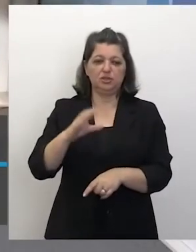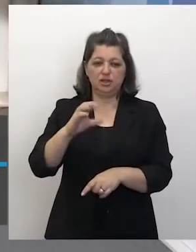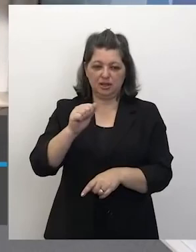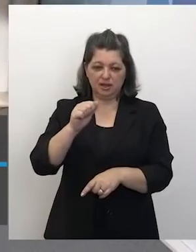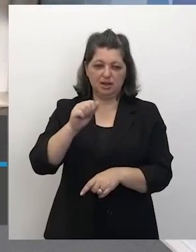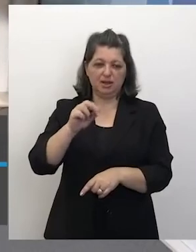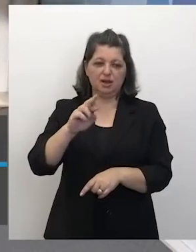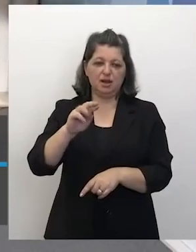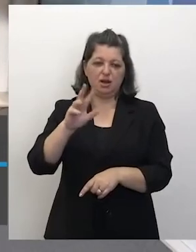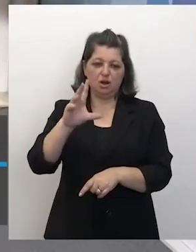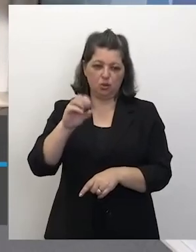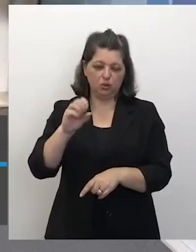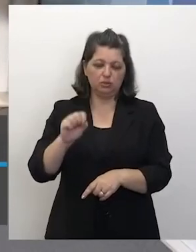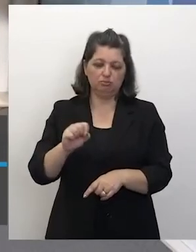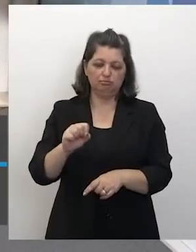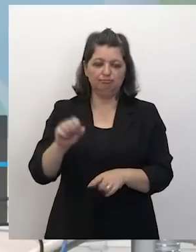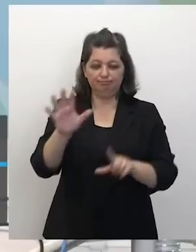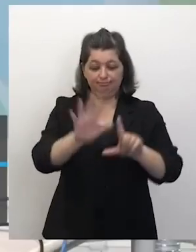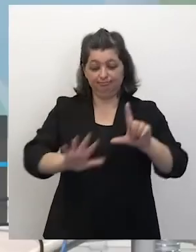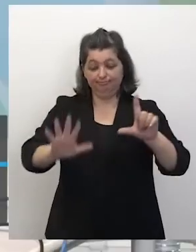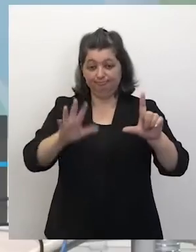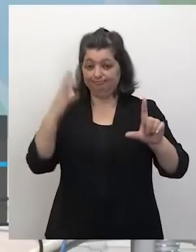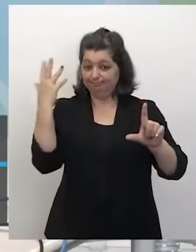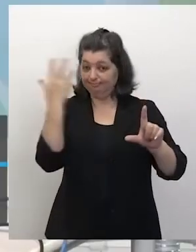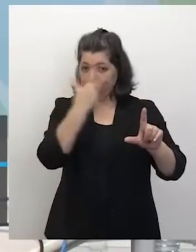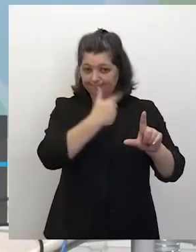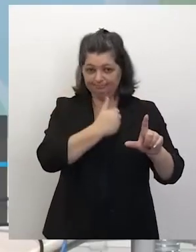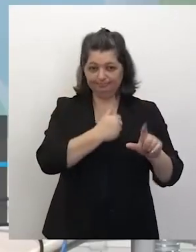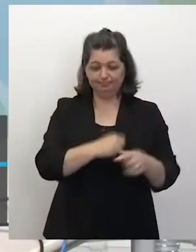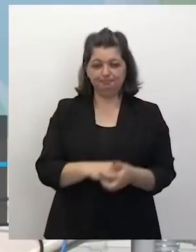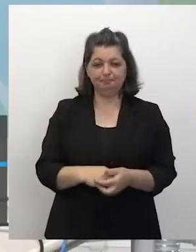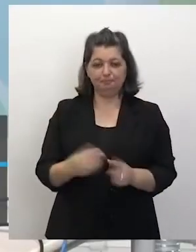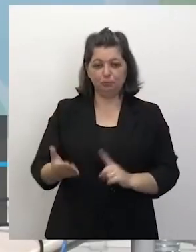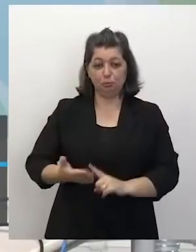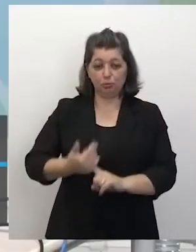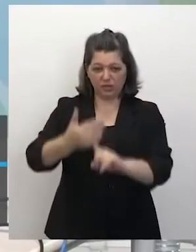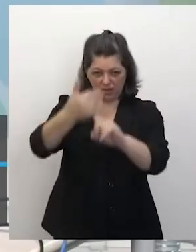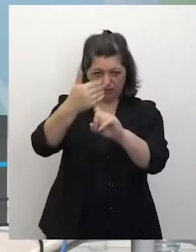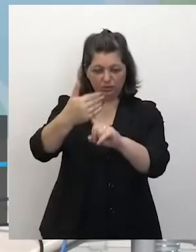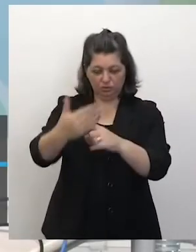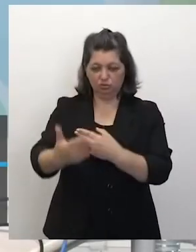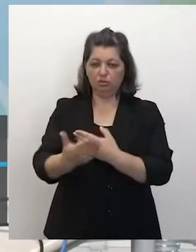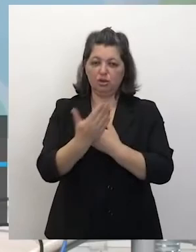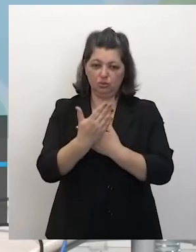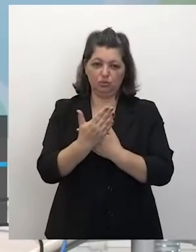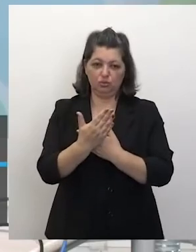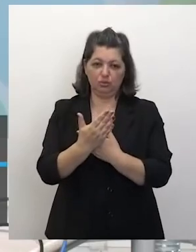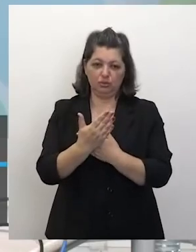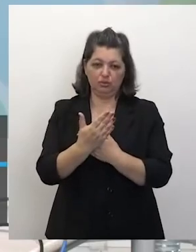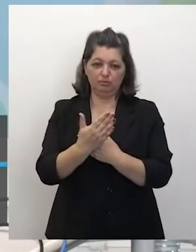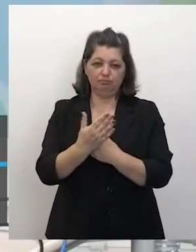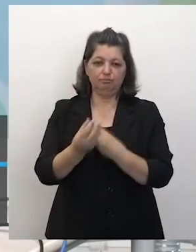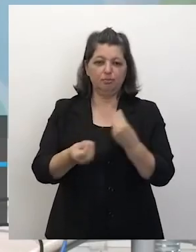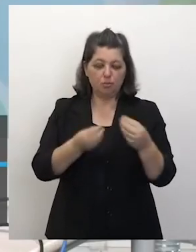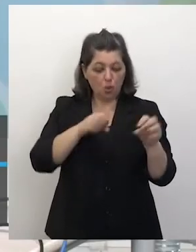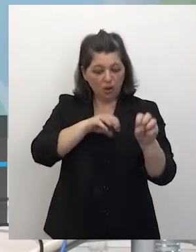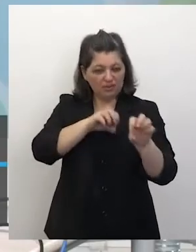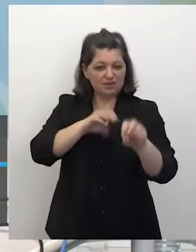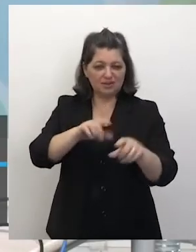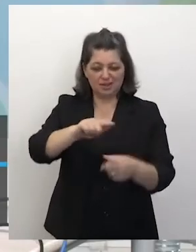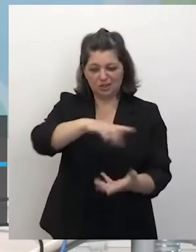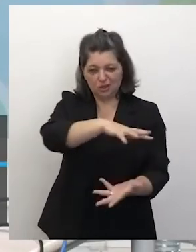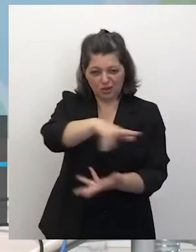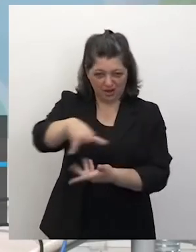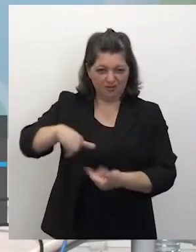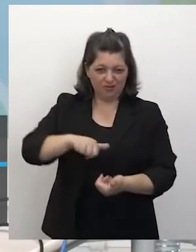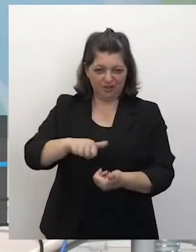Legal, imagens muito bonitas, né? Aí olha como a tecnologia nos ajuda muito a ensinar geografia para essa garotada. E